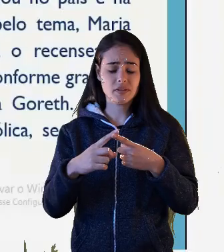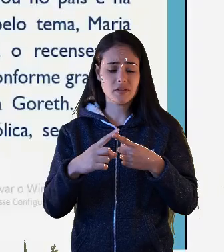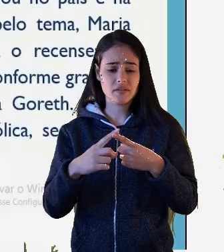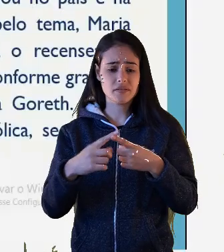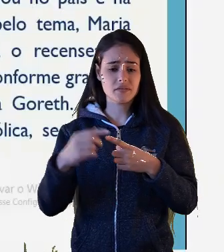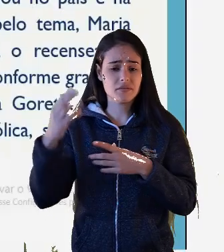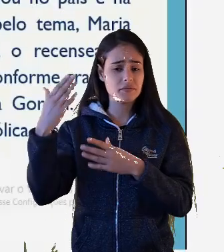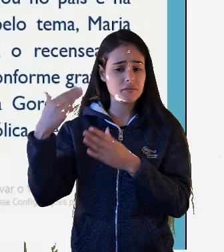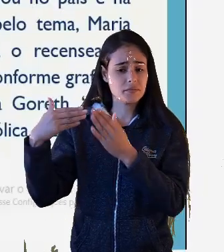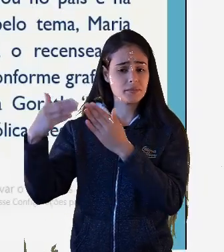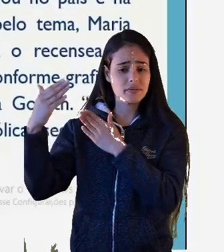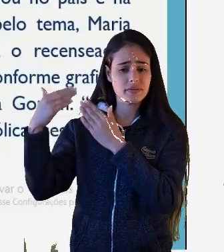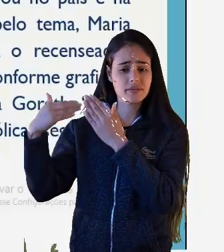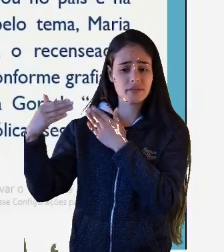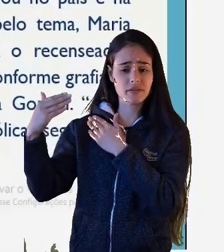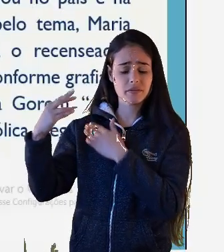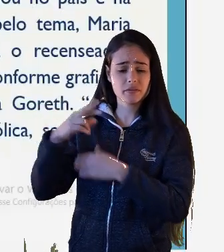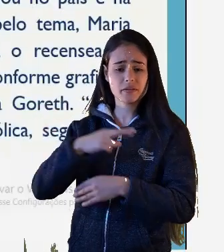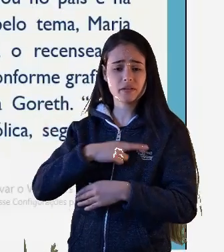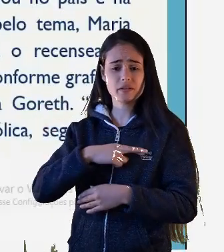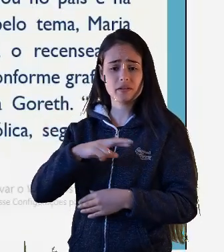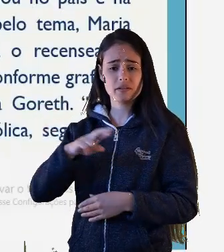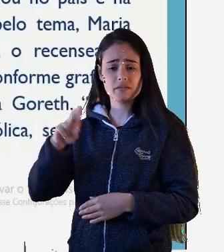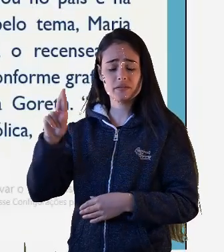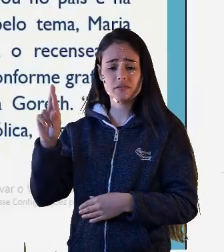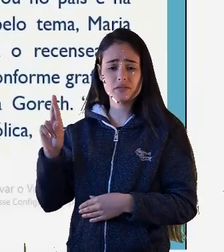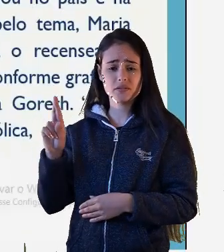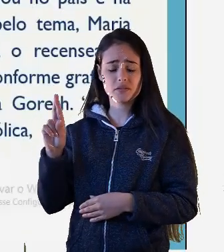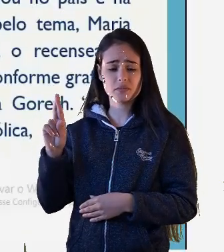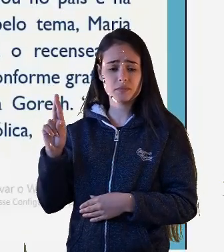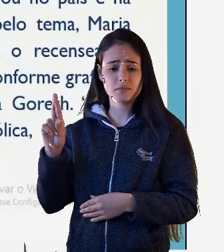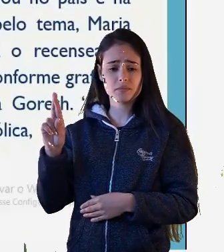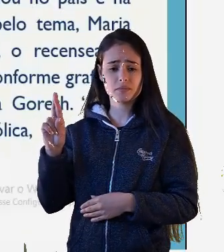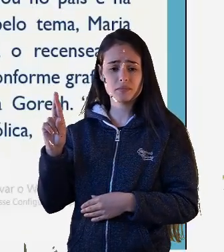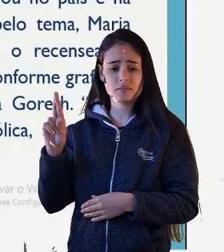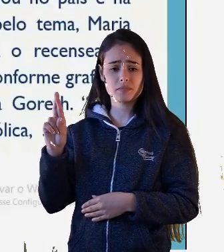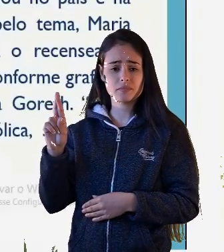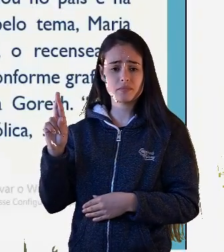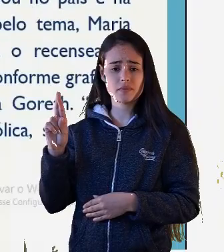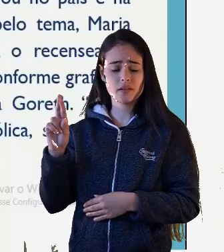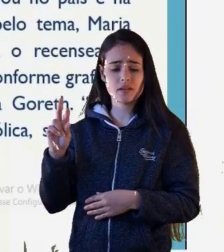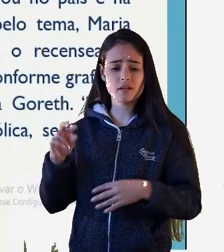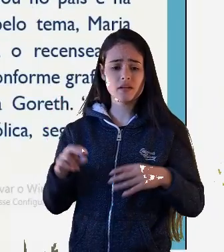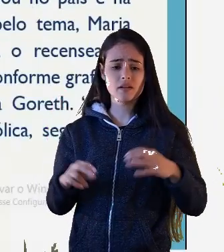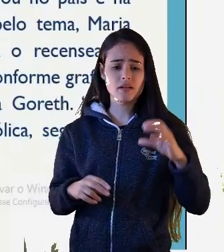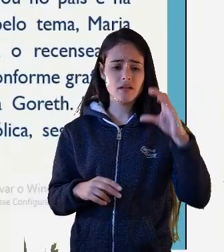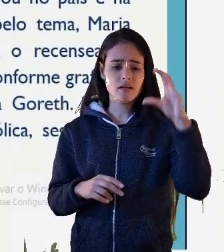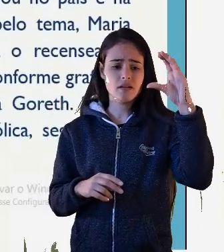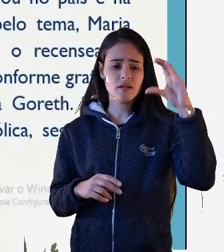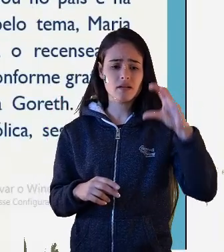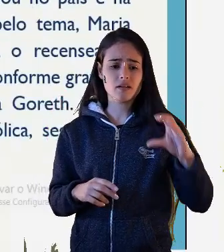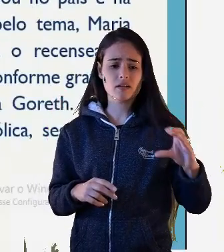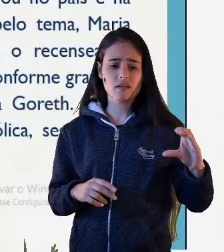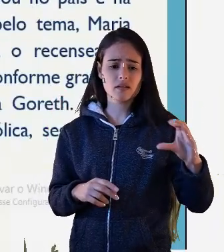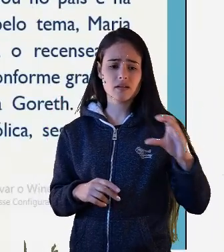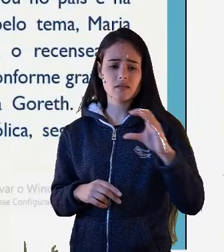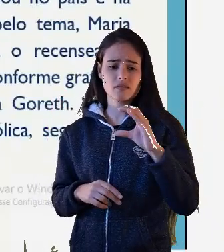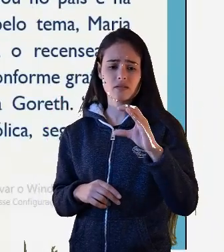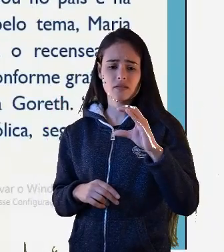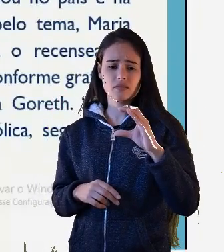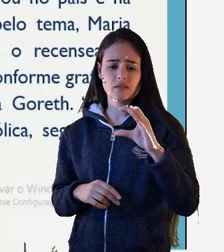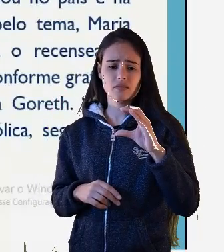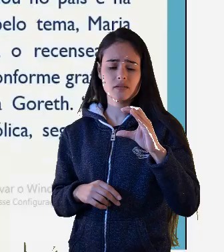disso, a população escravizada era toda contada como católica, então, assim, não se perguntava para o africano nem se ele, ou o africano